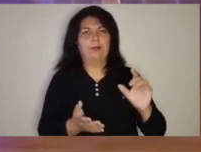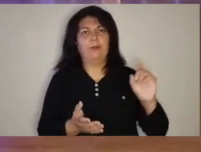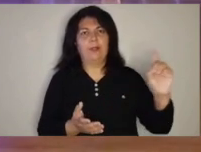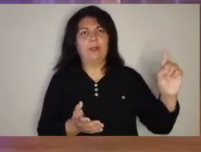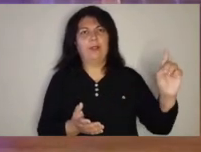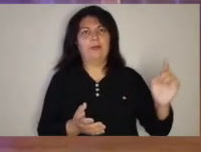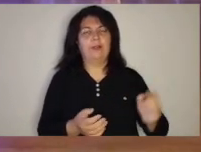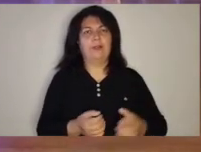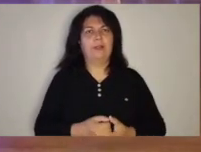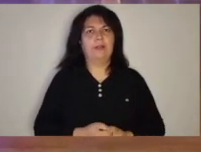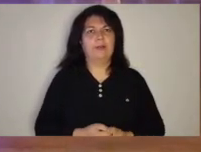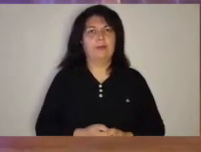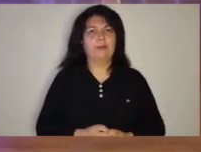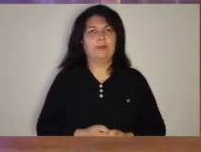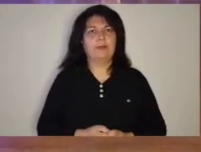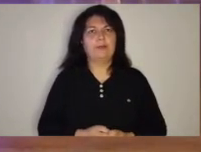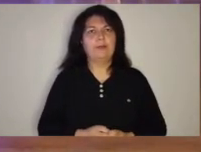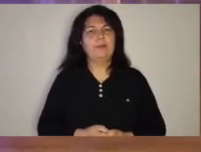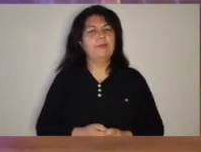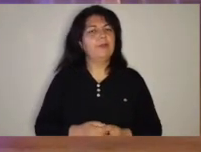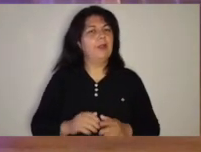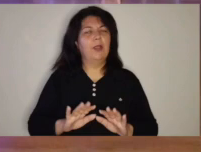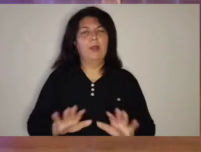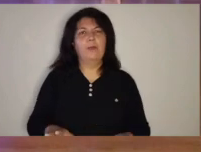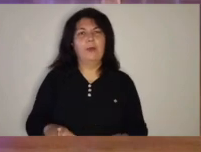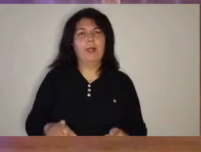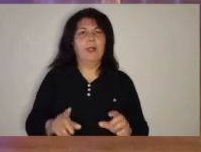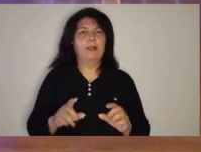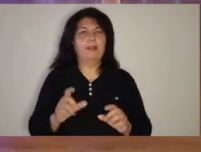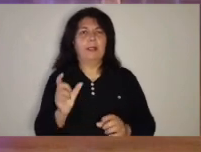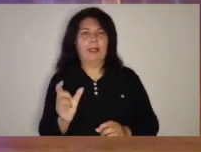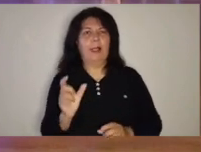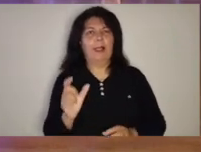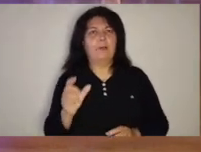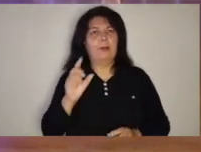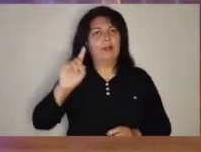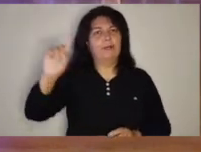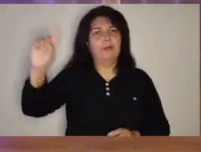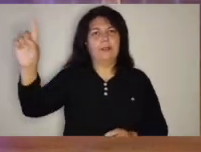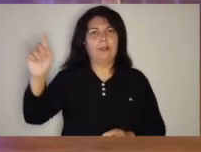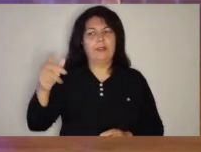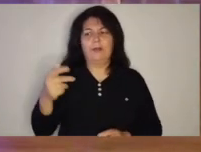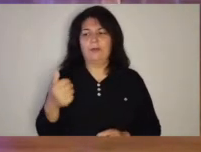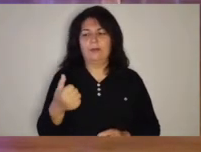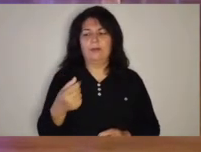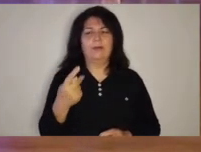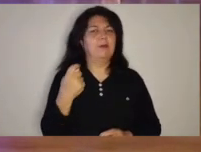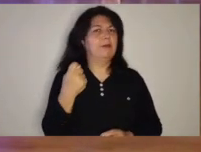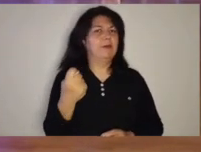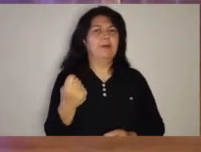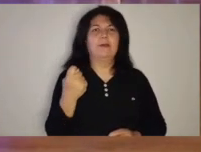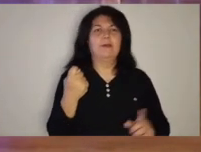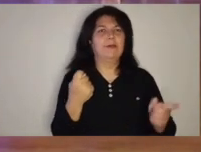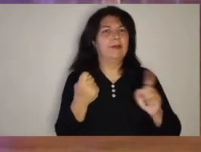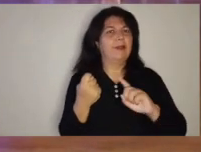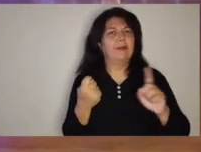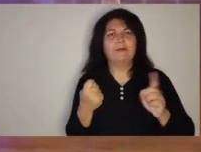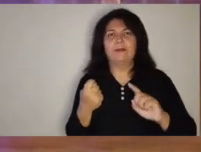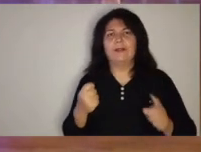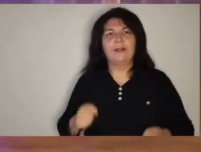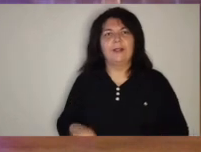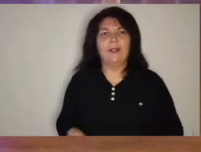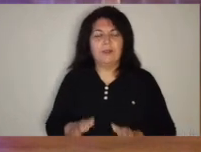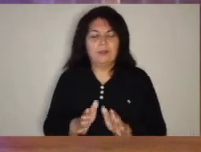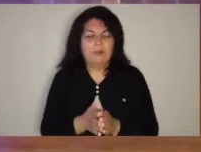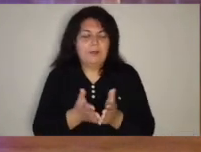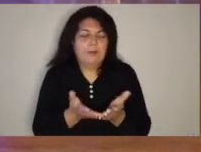a palavra de Deus não é um amuleto. Não adianta você deixar a palavra de Deus aberta lá no Salmo